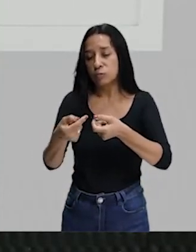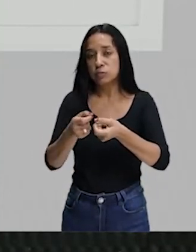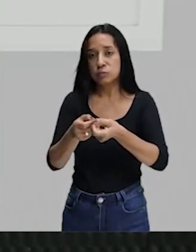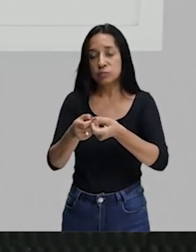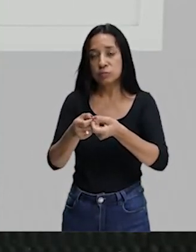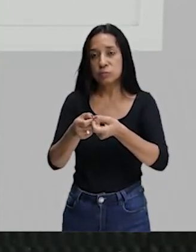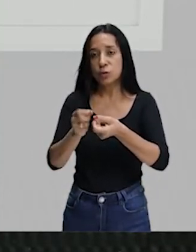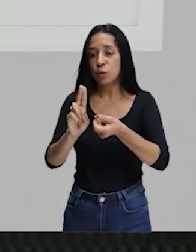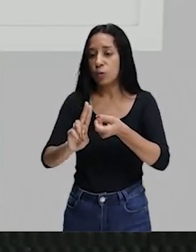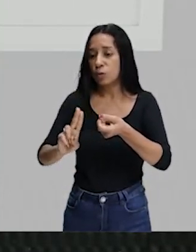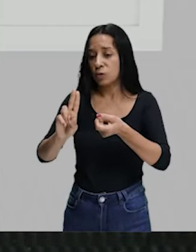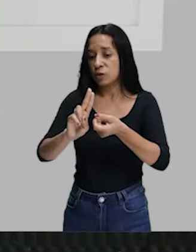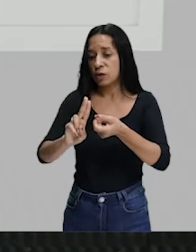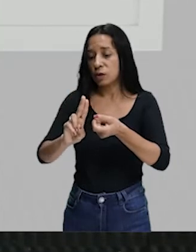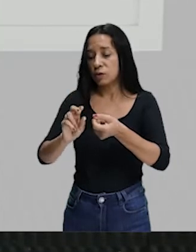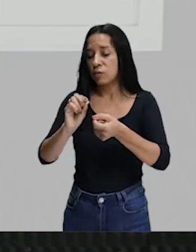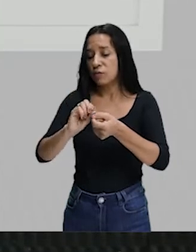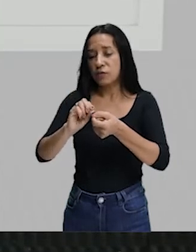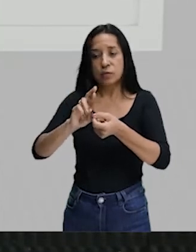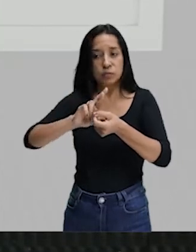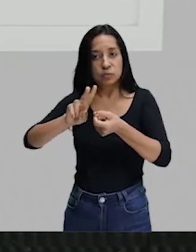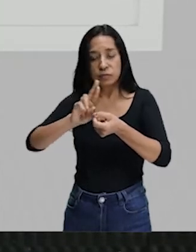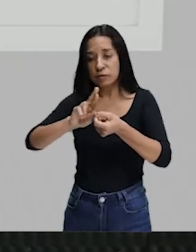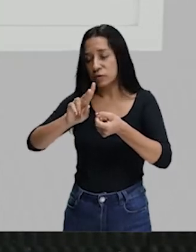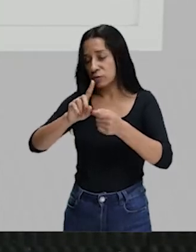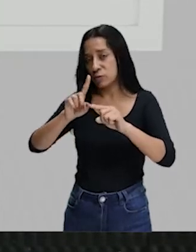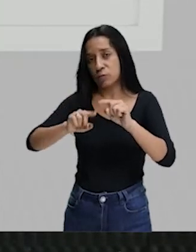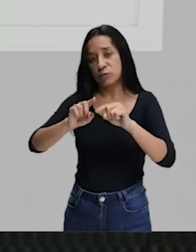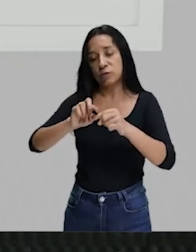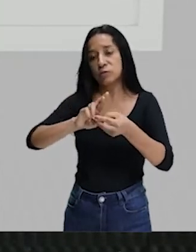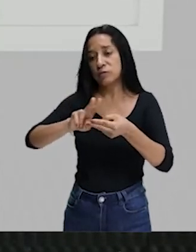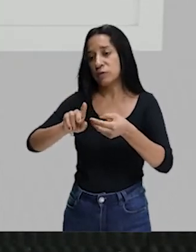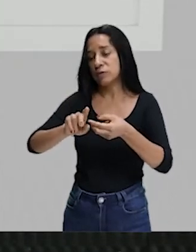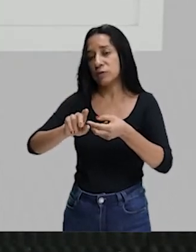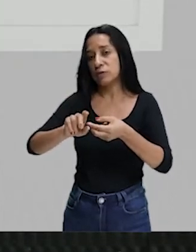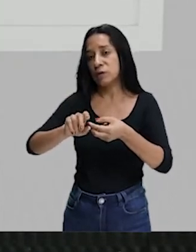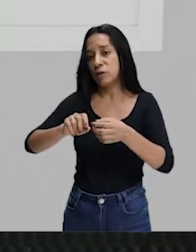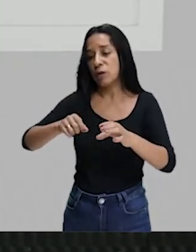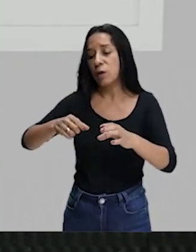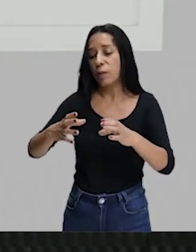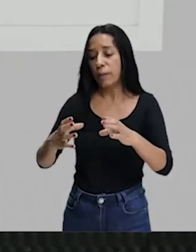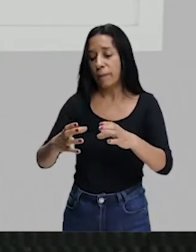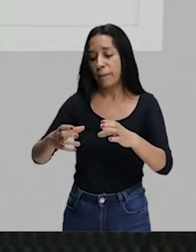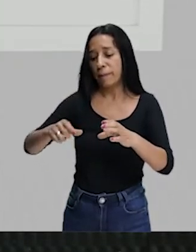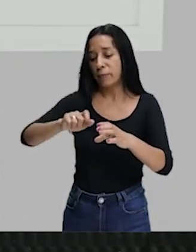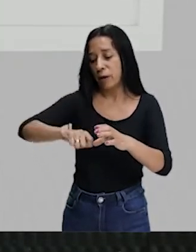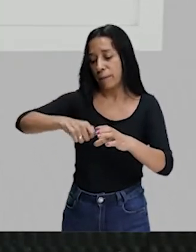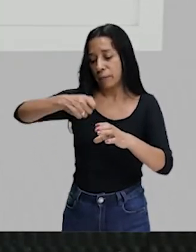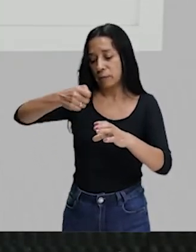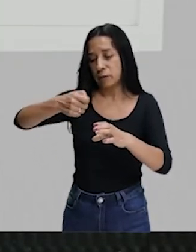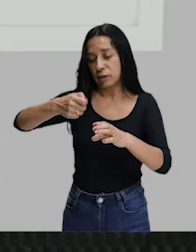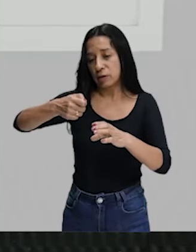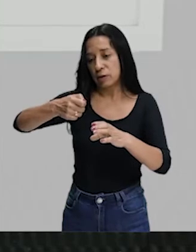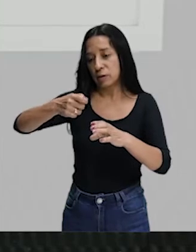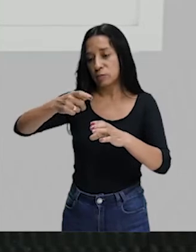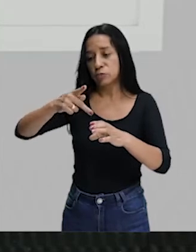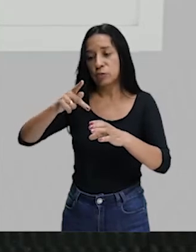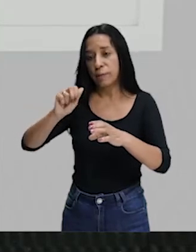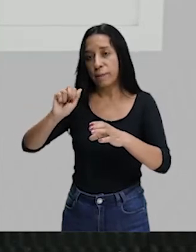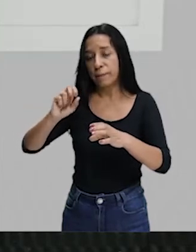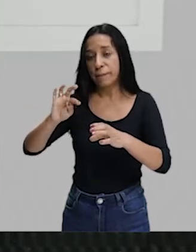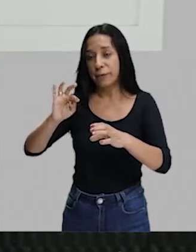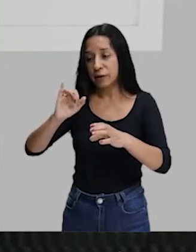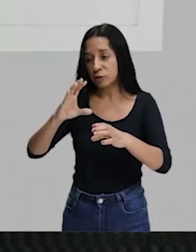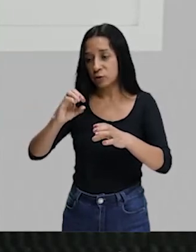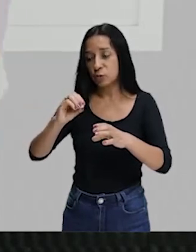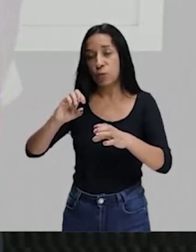manusear, são feitos de materiais diferentes. Certo? A panela, por exemplo, muitas das vezes o cabo ou é de plástico ou é de madeira,